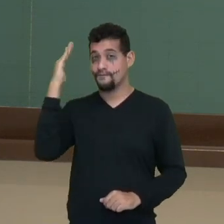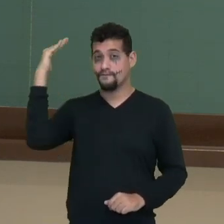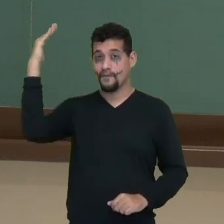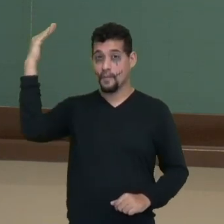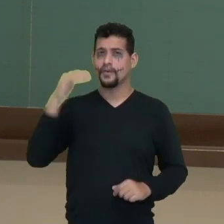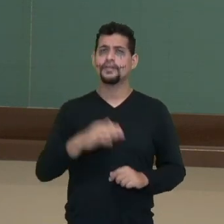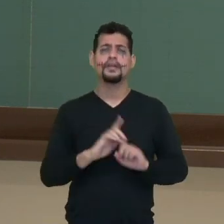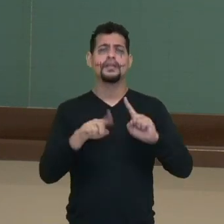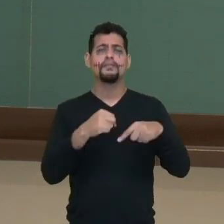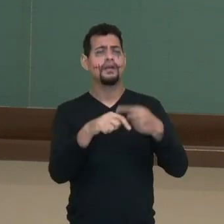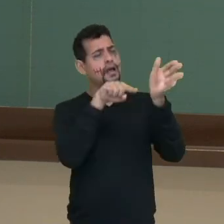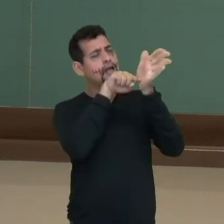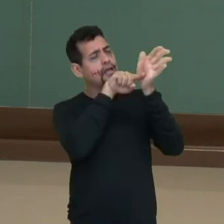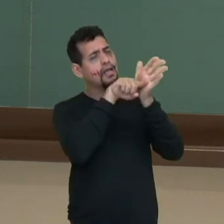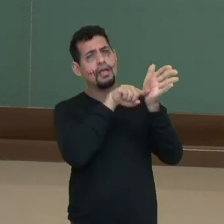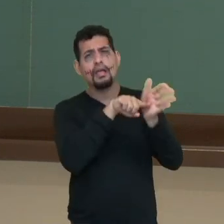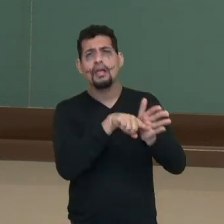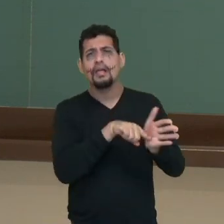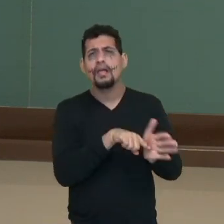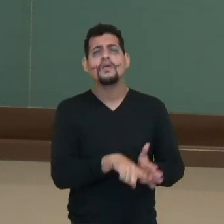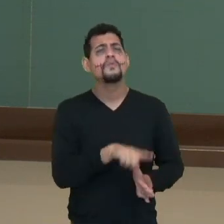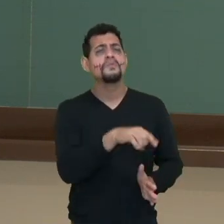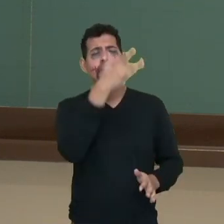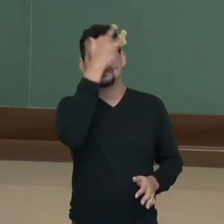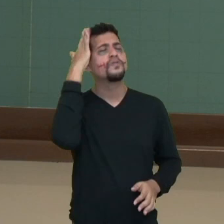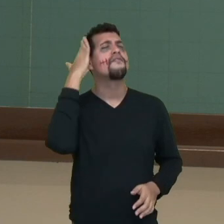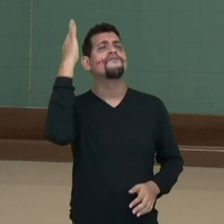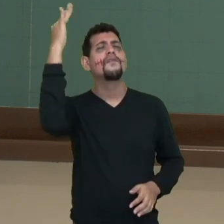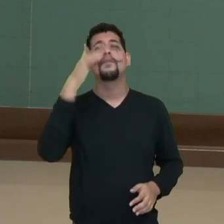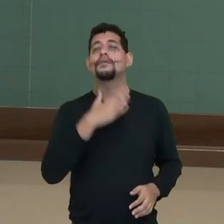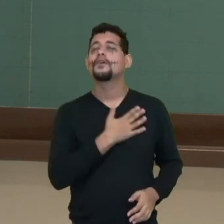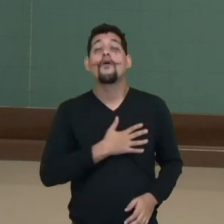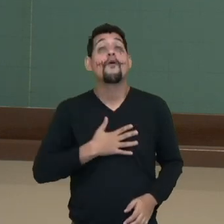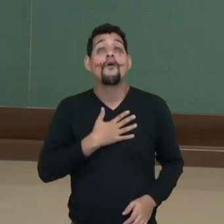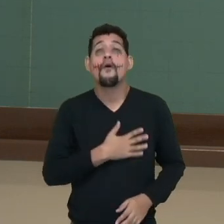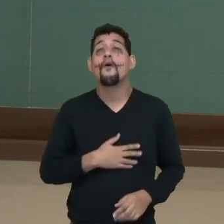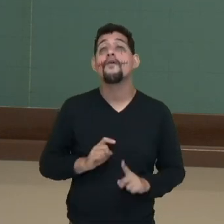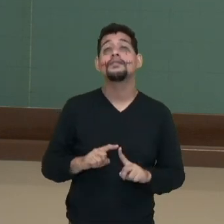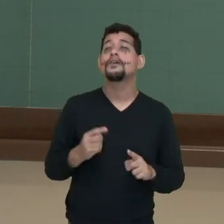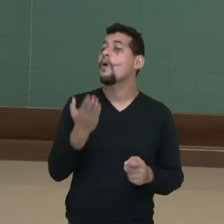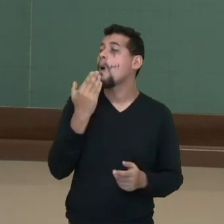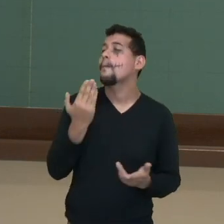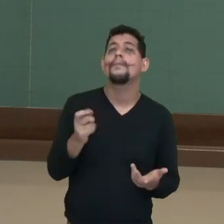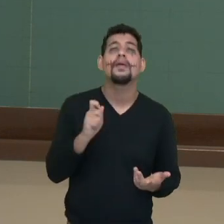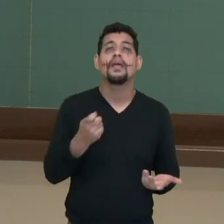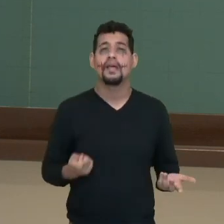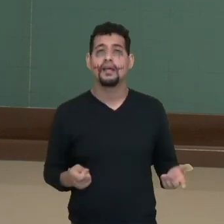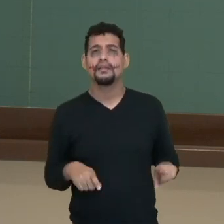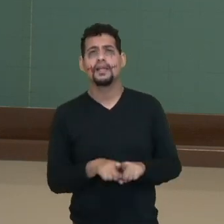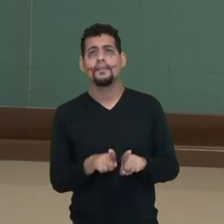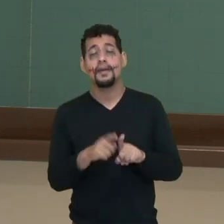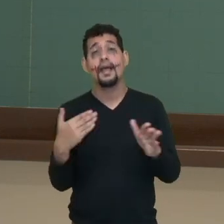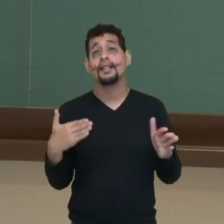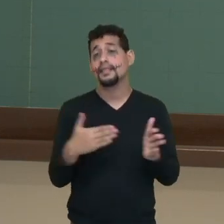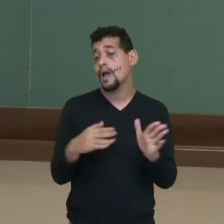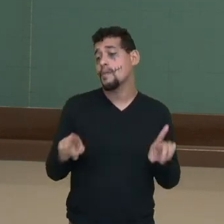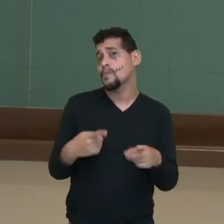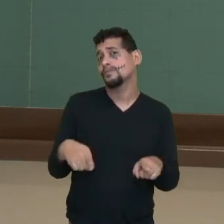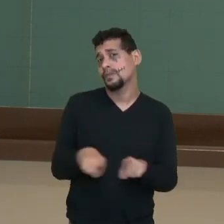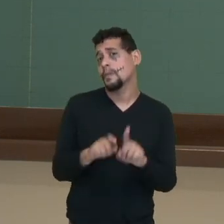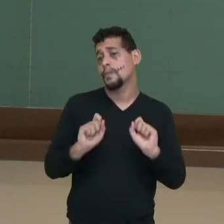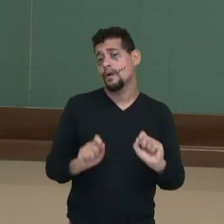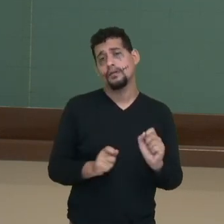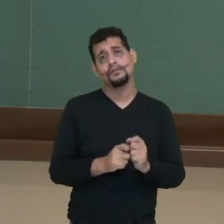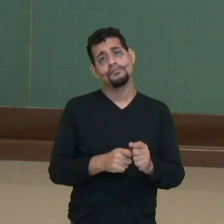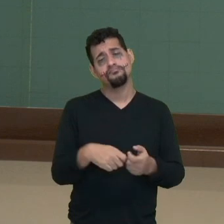daí vocês vão pesquisar, né? O que esse famoso gostava, o que ele gostava de comer, até a música, vocês podem